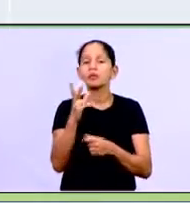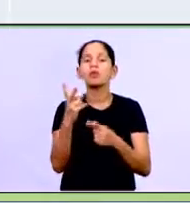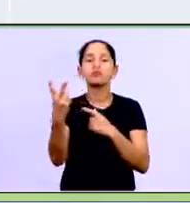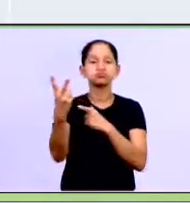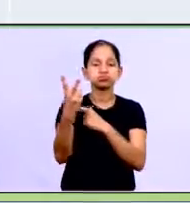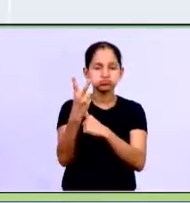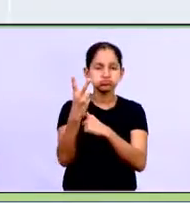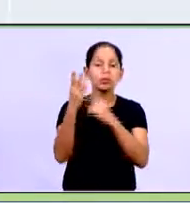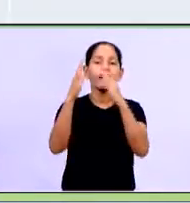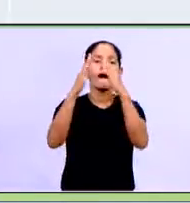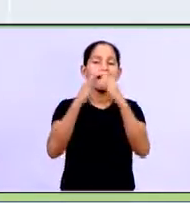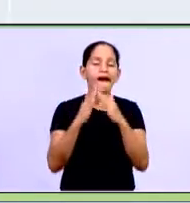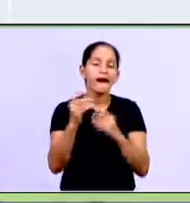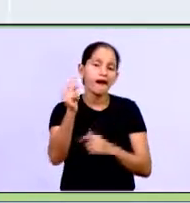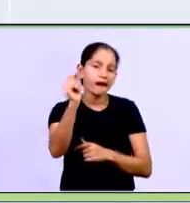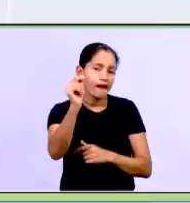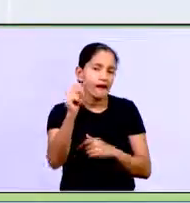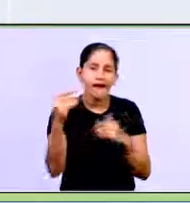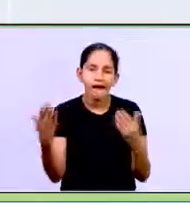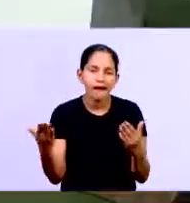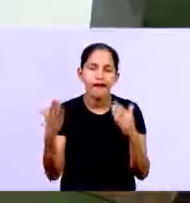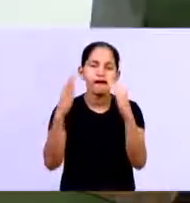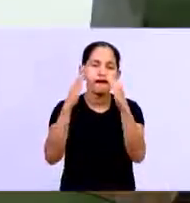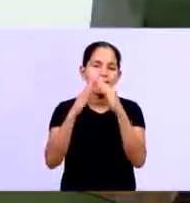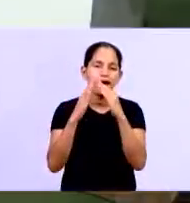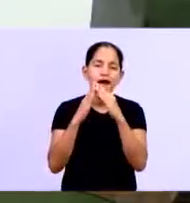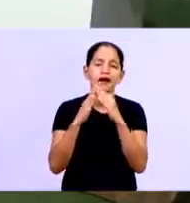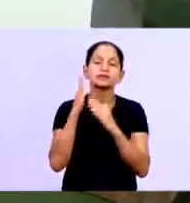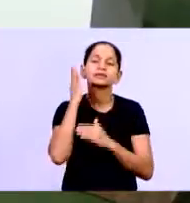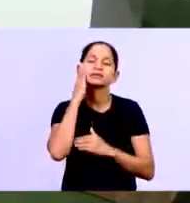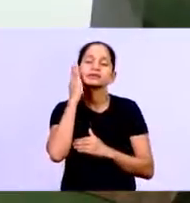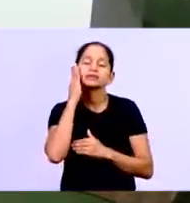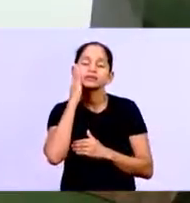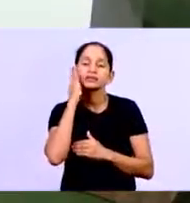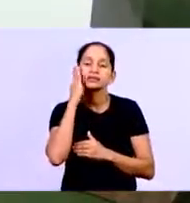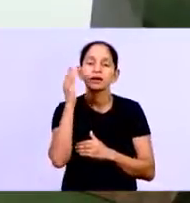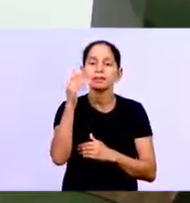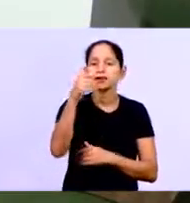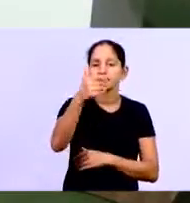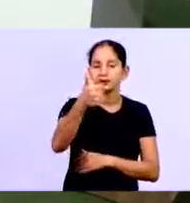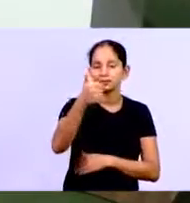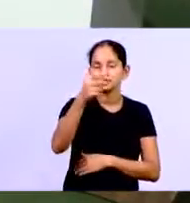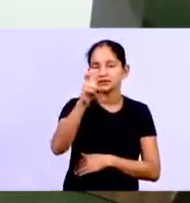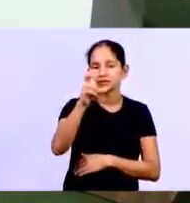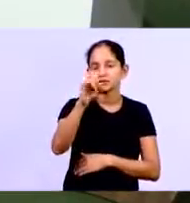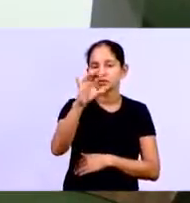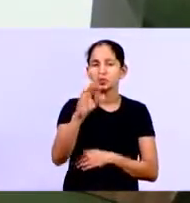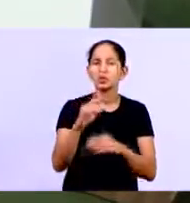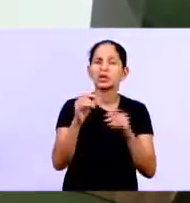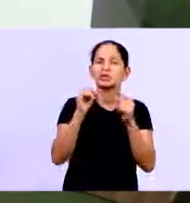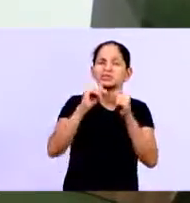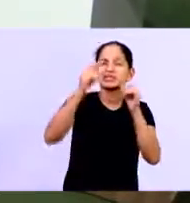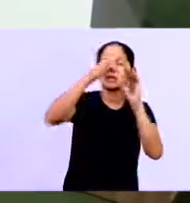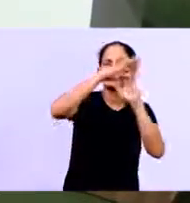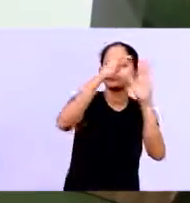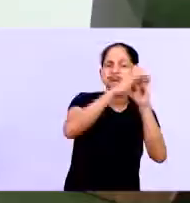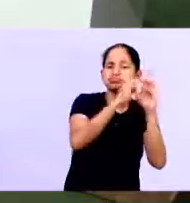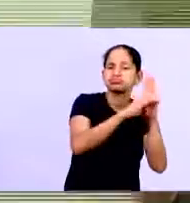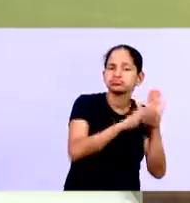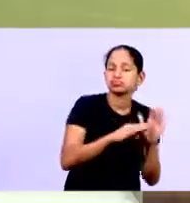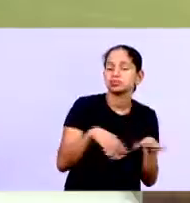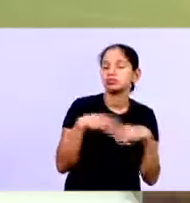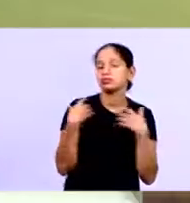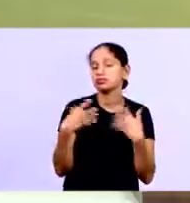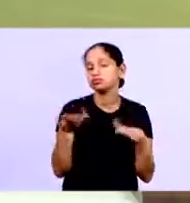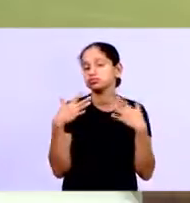de uma casa? E aí, como é que eu vou saber calcular, por exemplo, a prestação de número 150? Ele tem que fazer 150 linhas aqui? Não. A gente